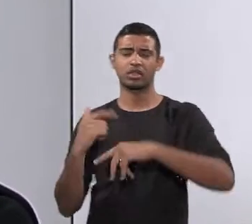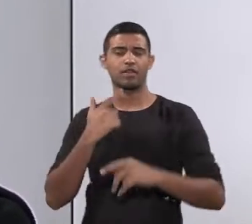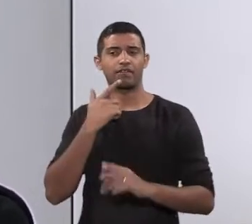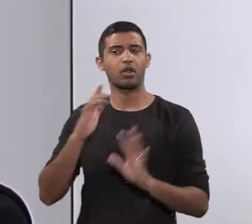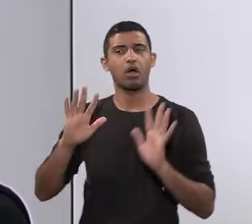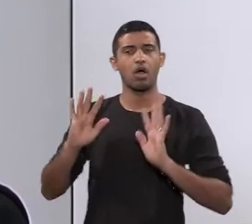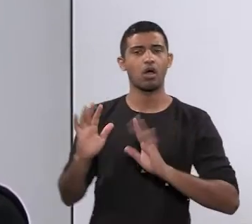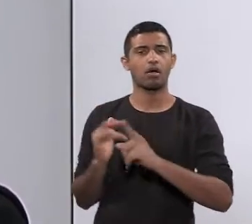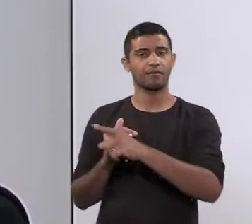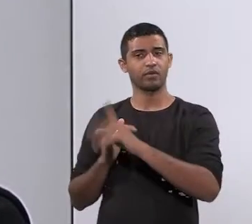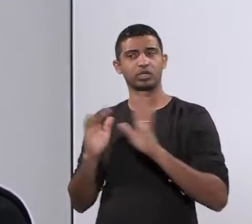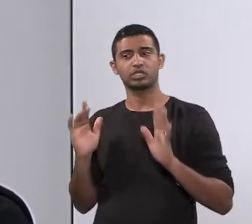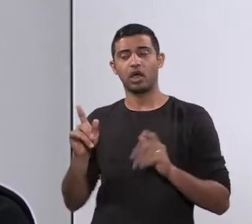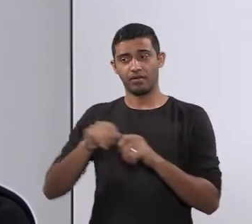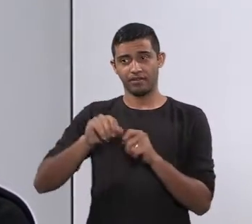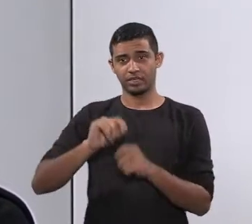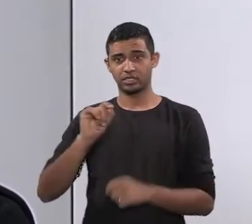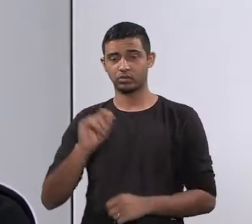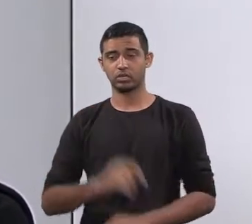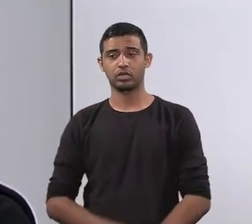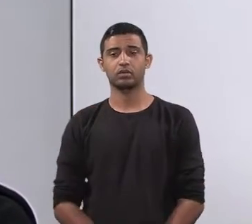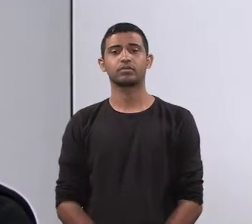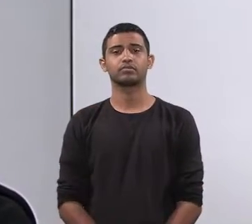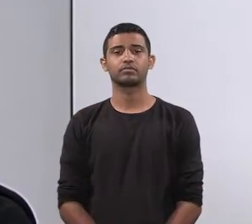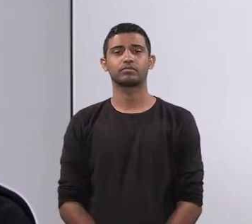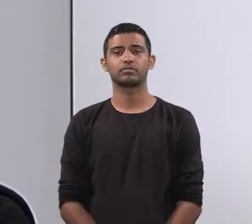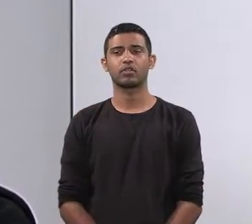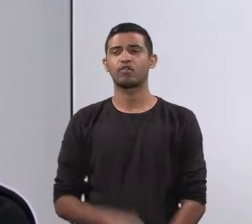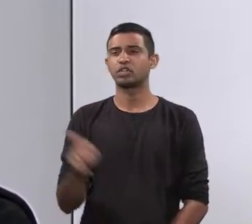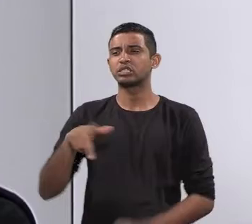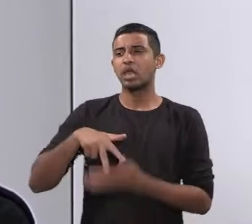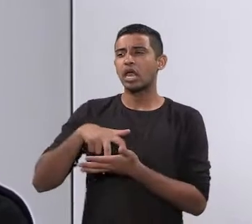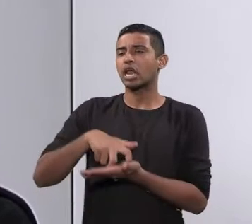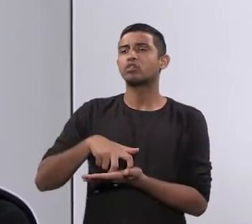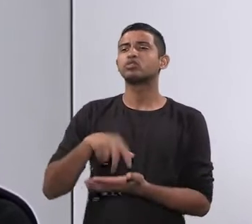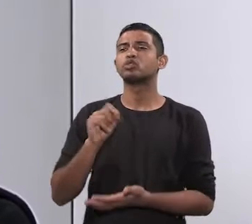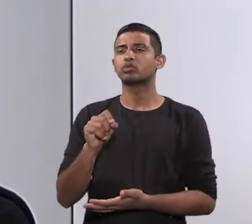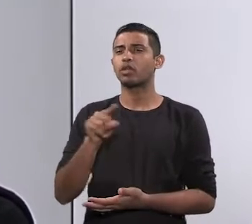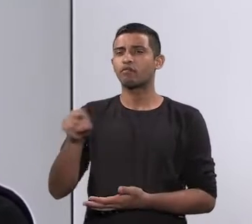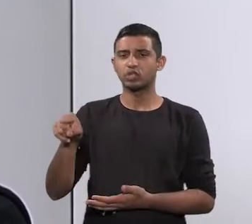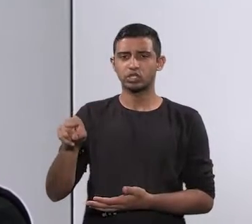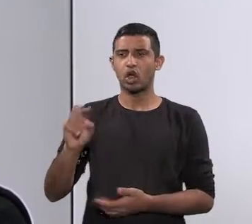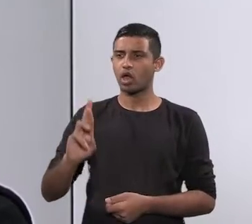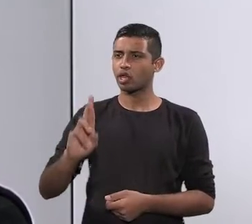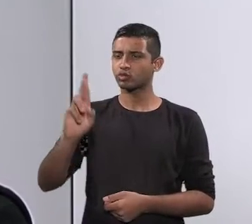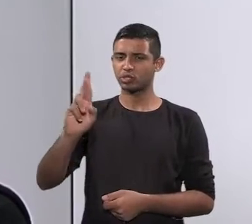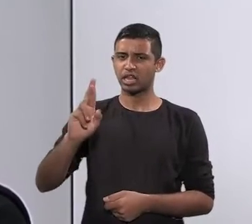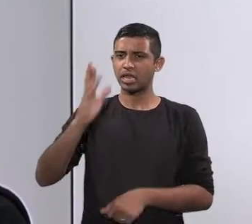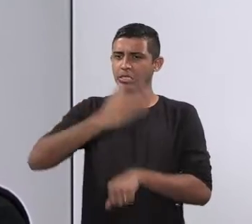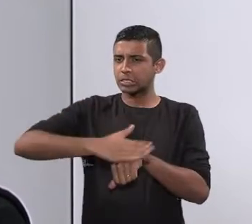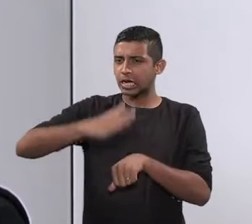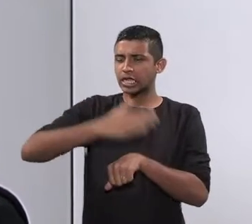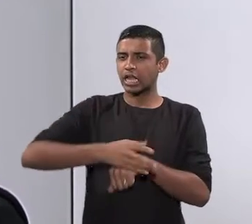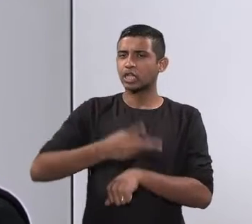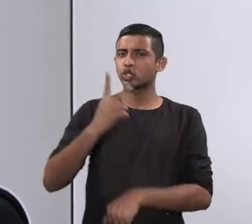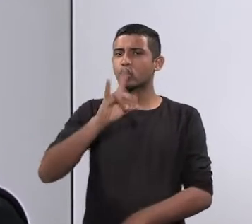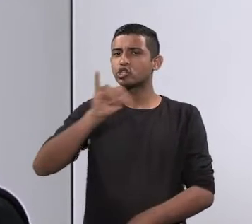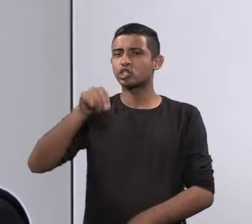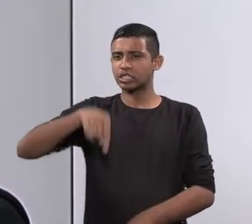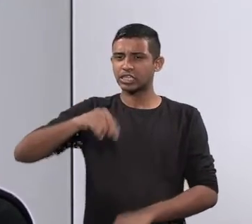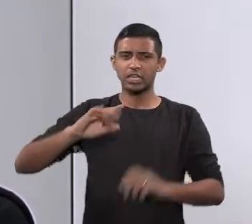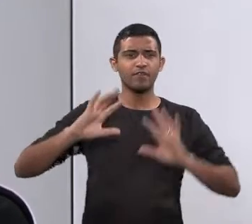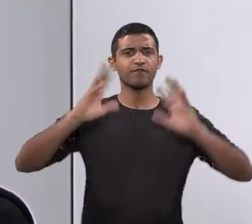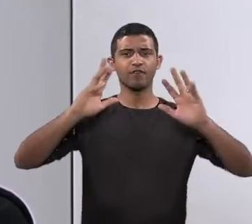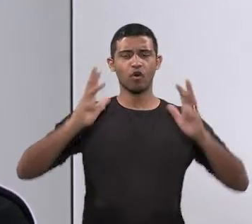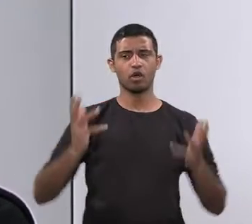olha, você vai fazer o seguinte, o seu castigo vai ser treinar conosco aqui 2 dias o vôlei e